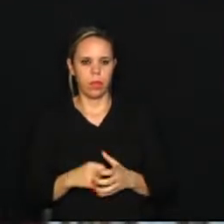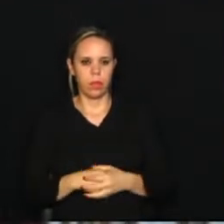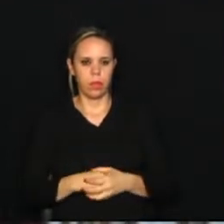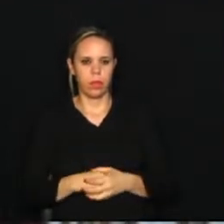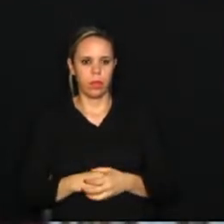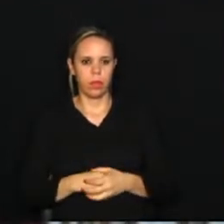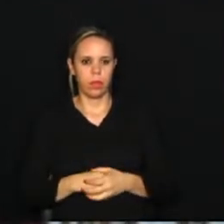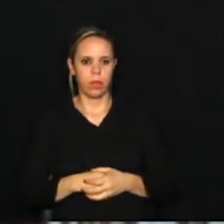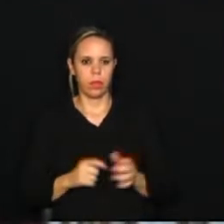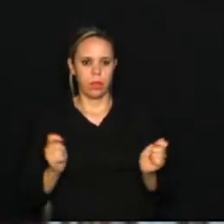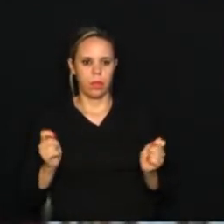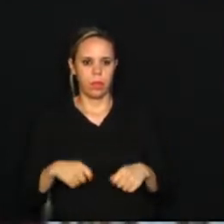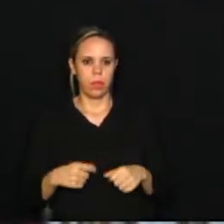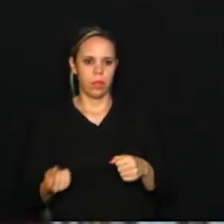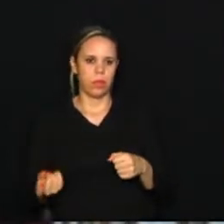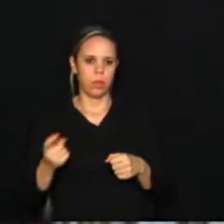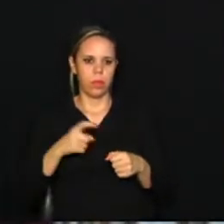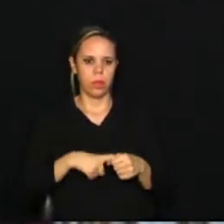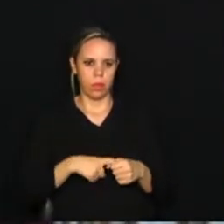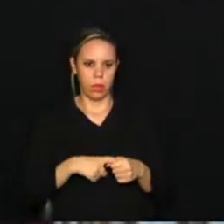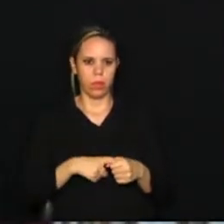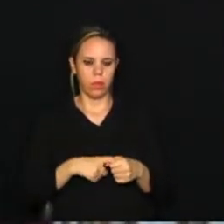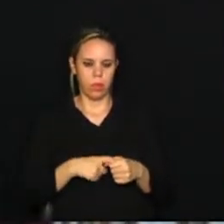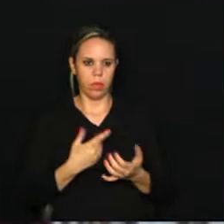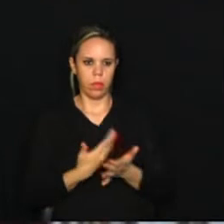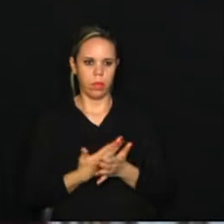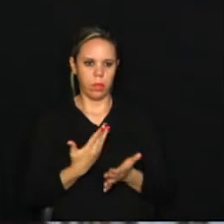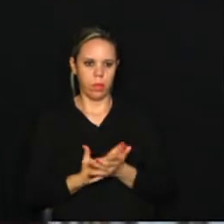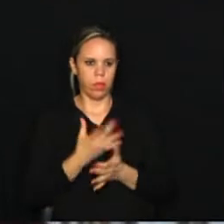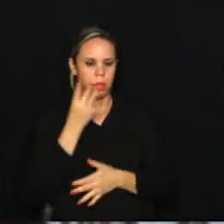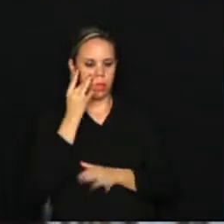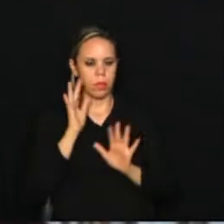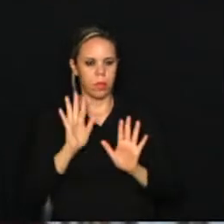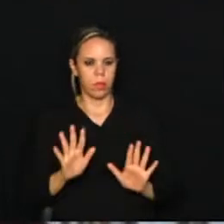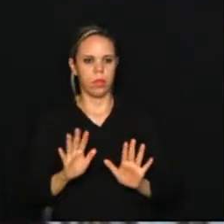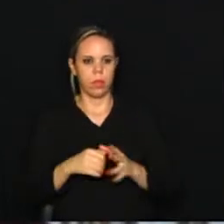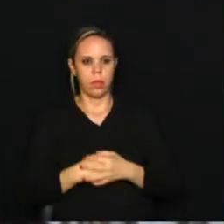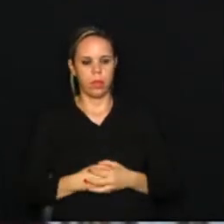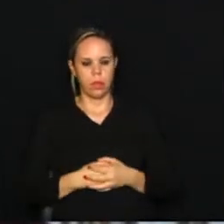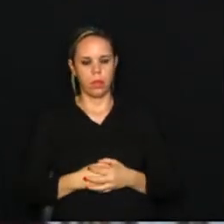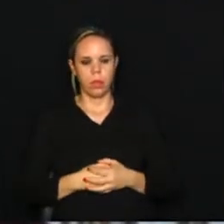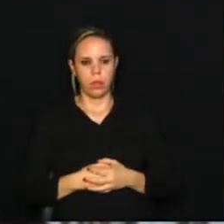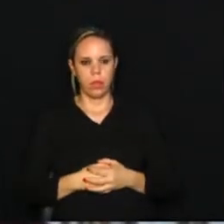as condições de retorno. Do ponto de vista